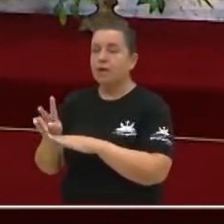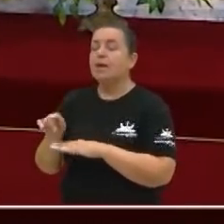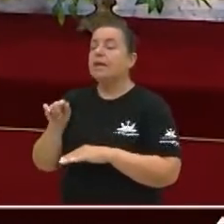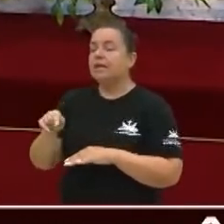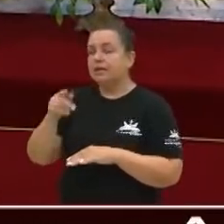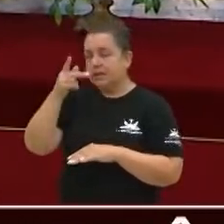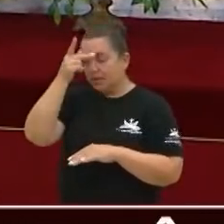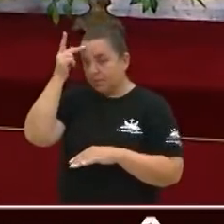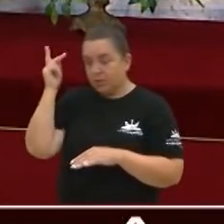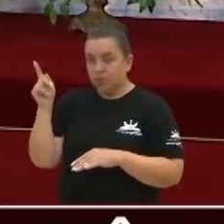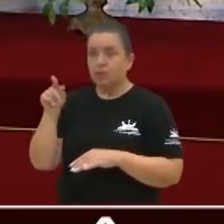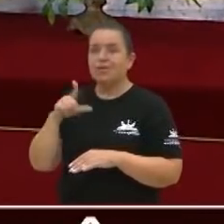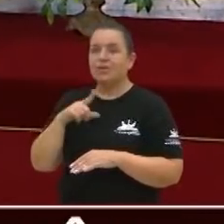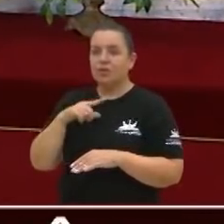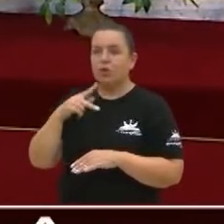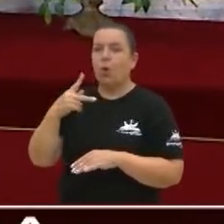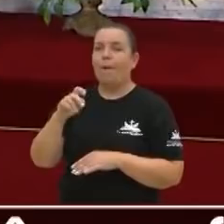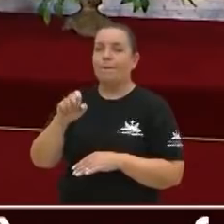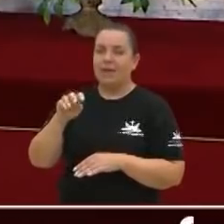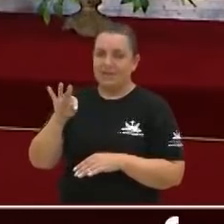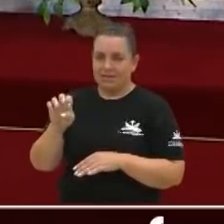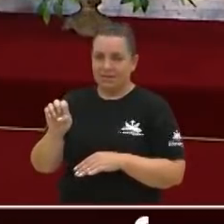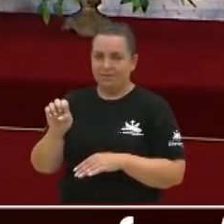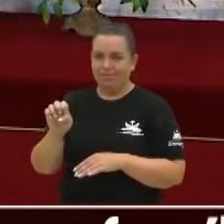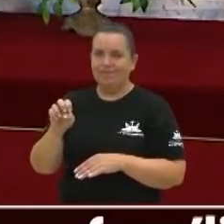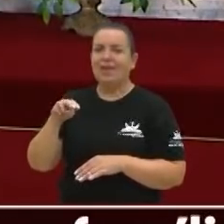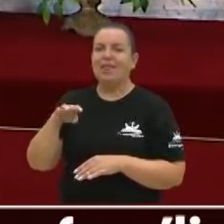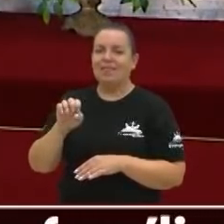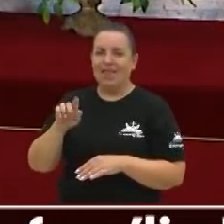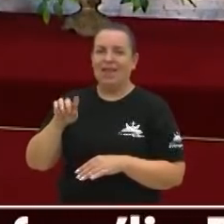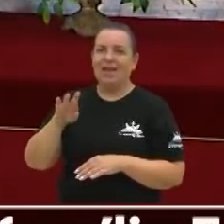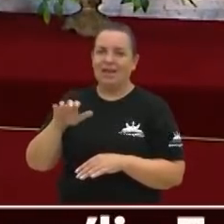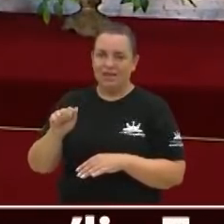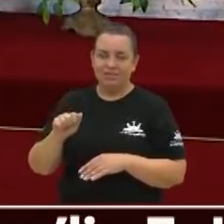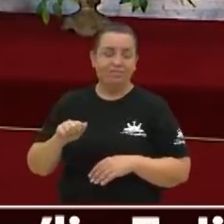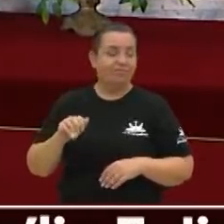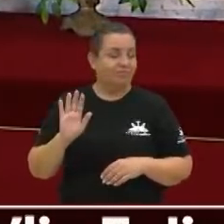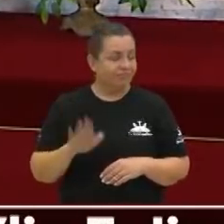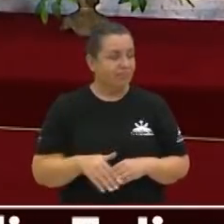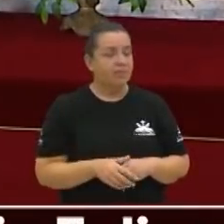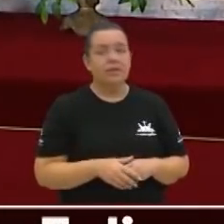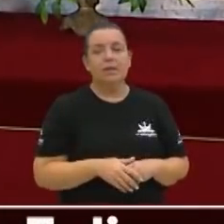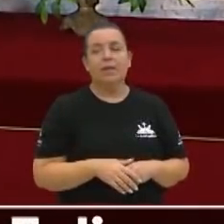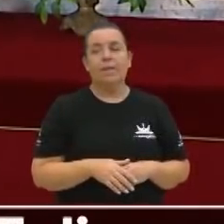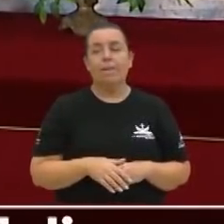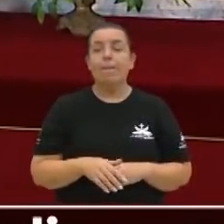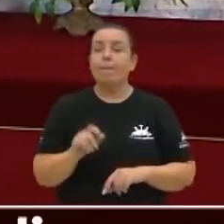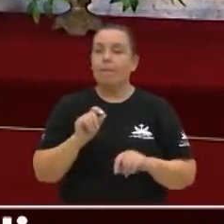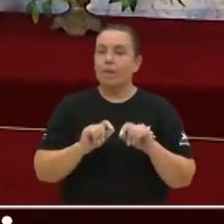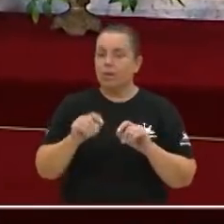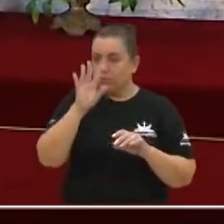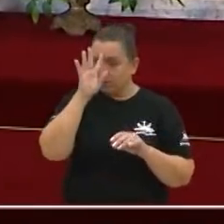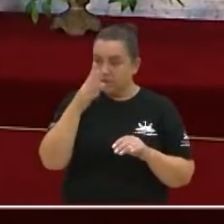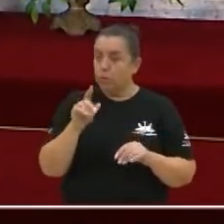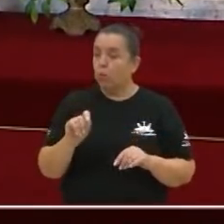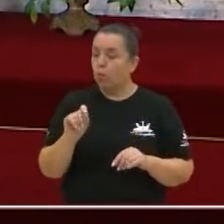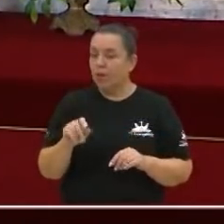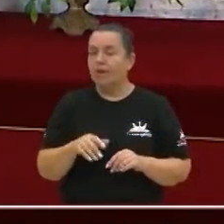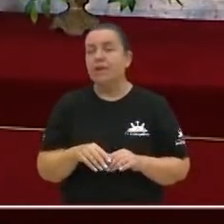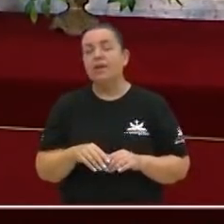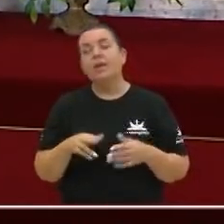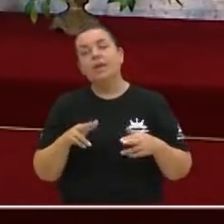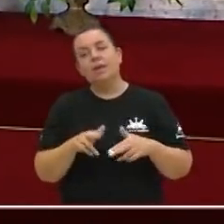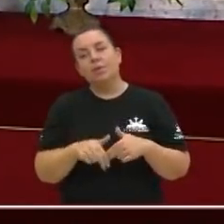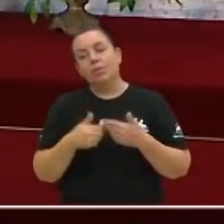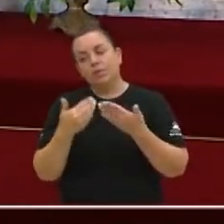das vítimas da grande Peste Negra o que se deu e por